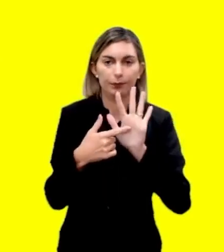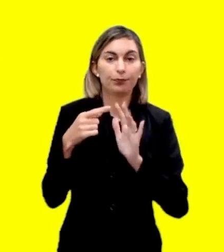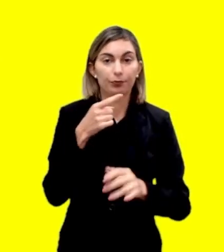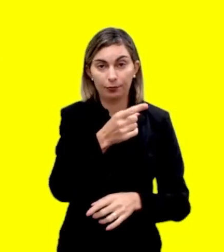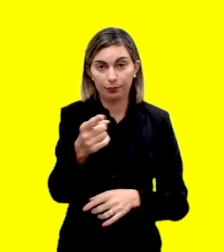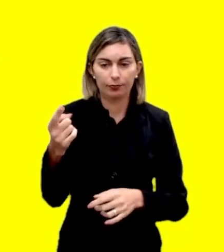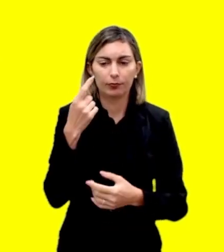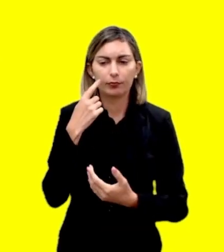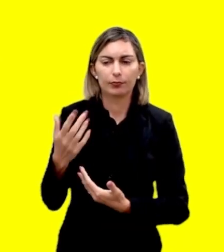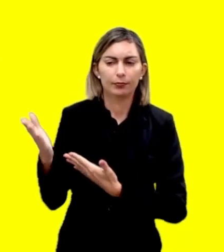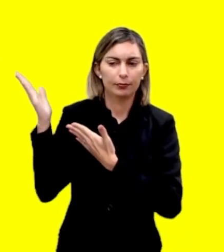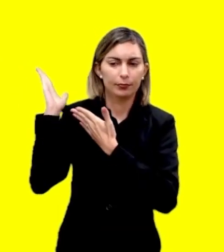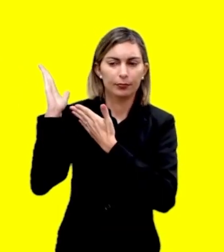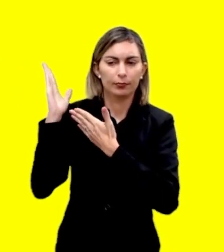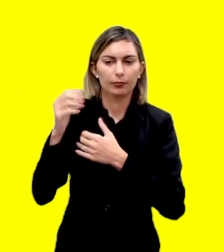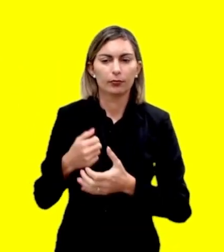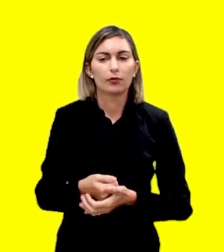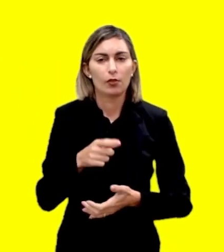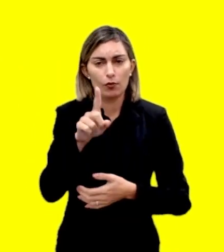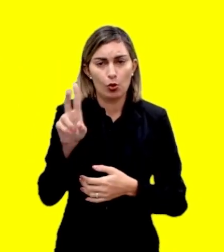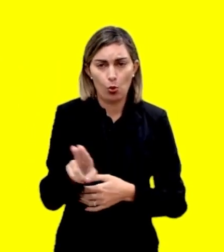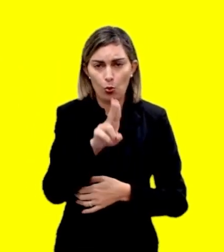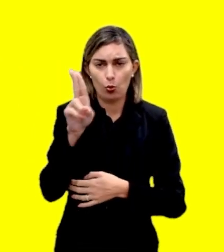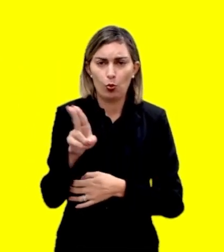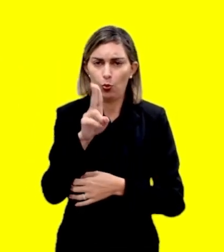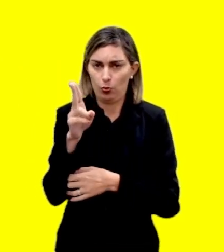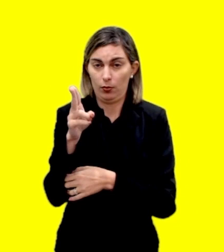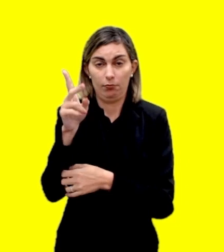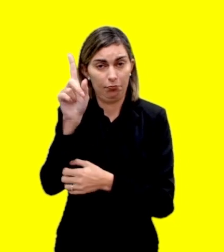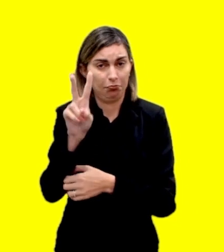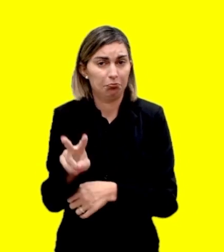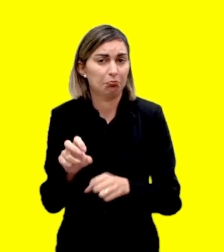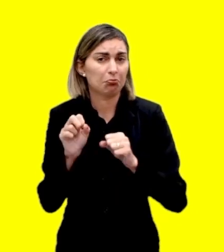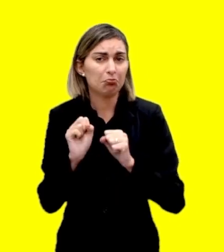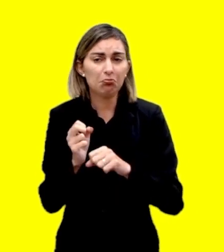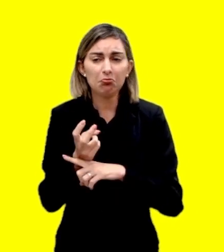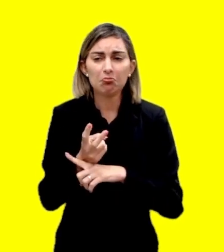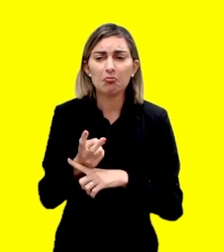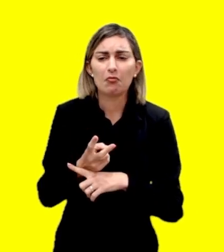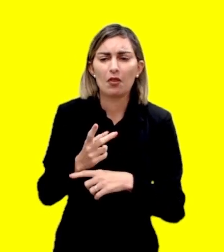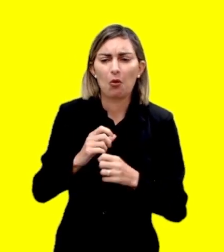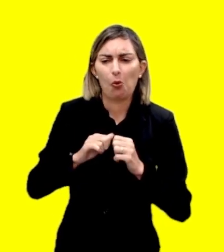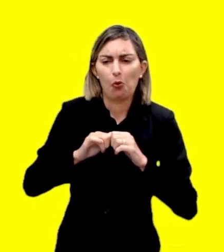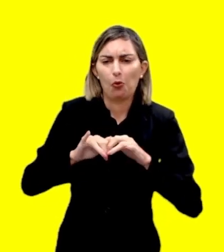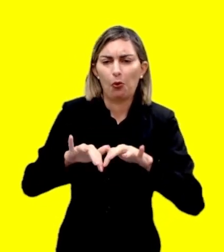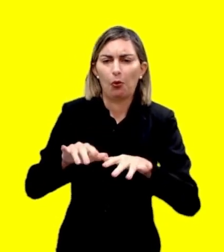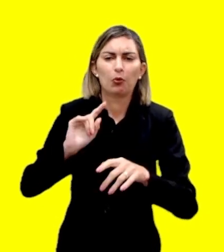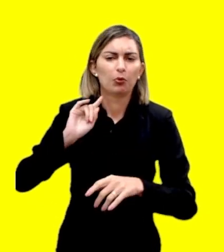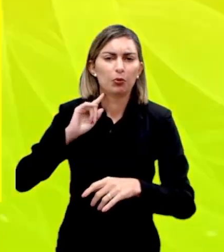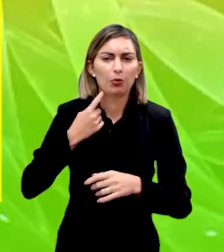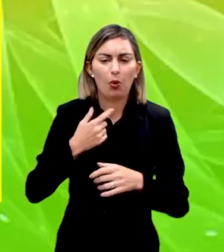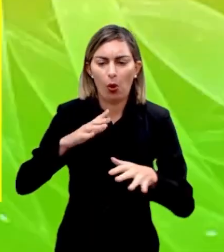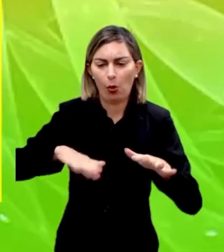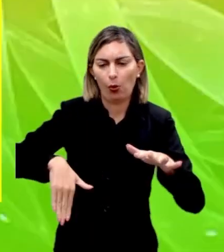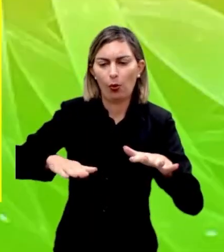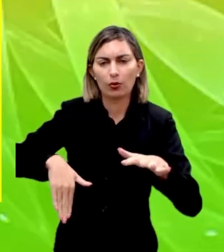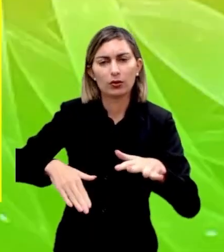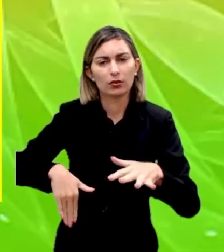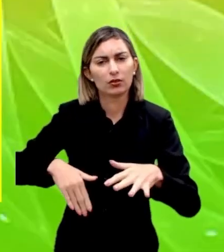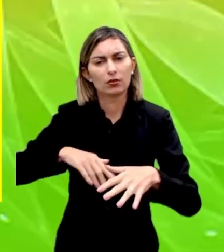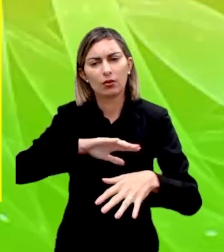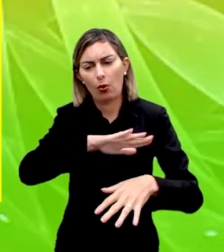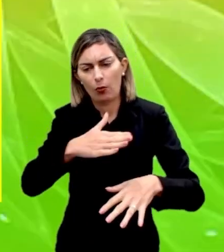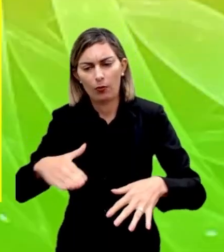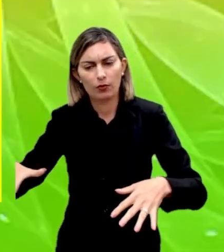O plástico que você usa uma vez tortura o oceano para sempre. Veja que é